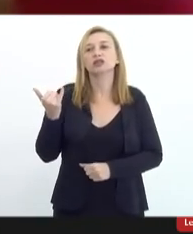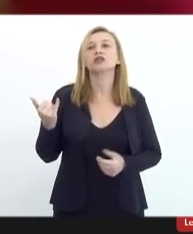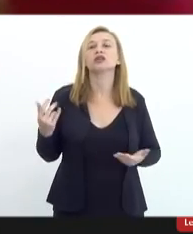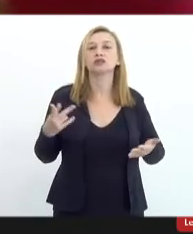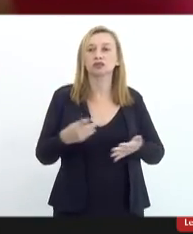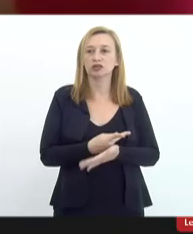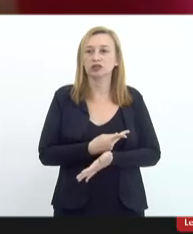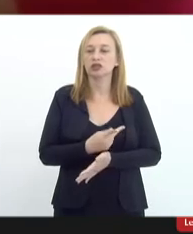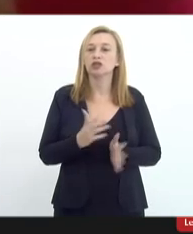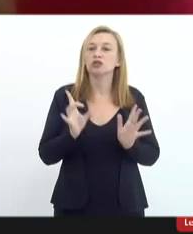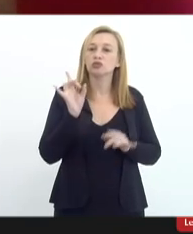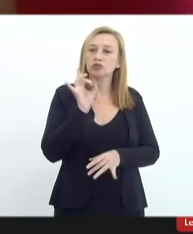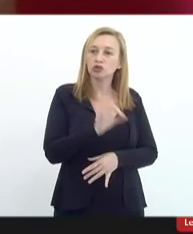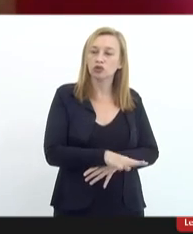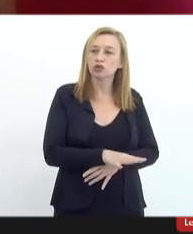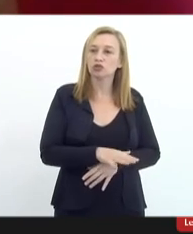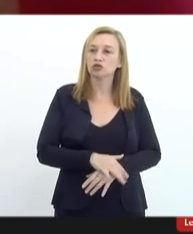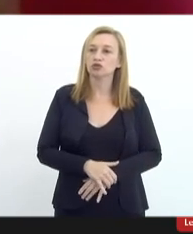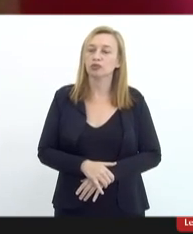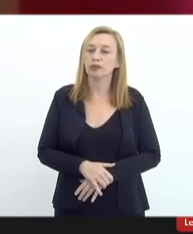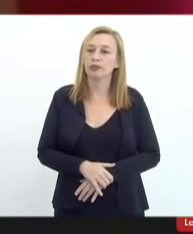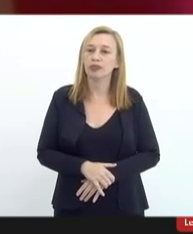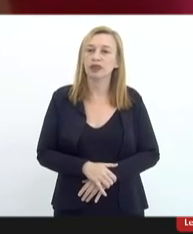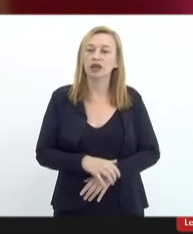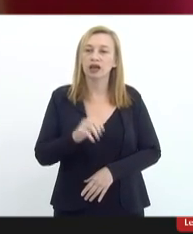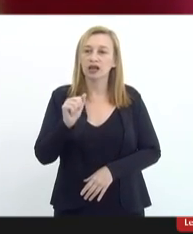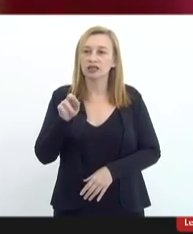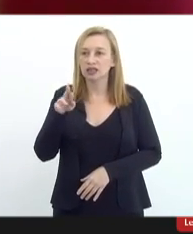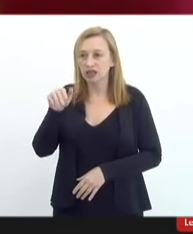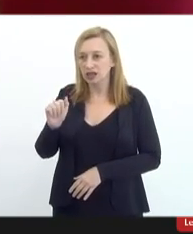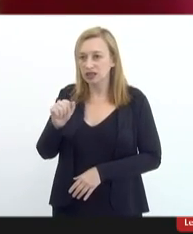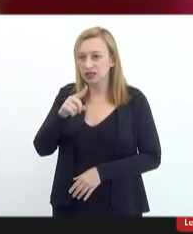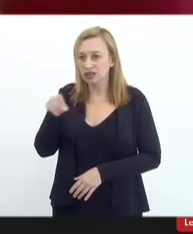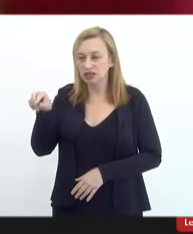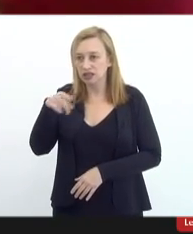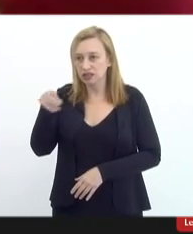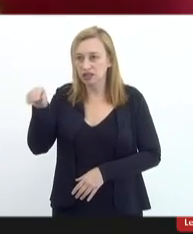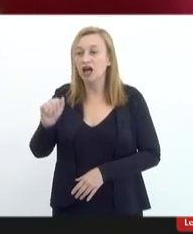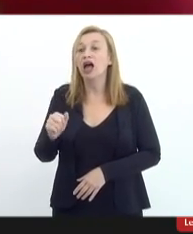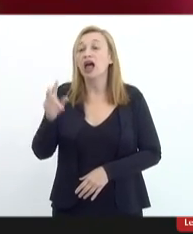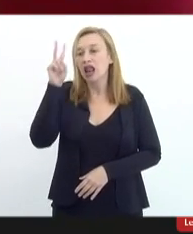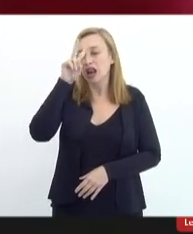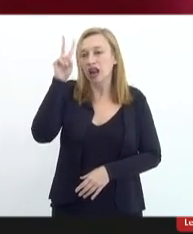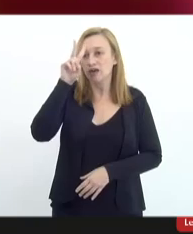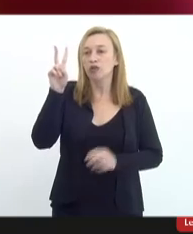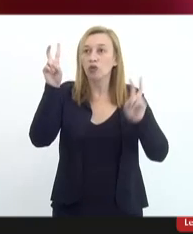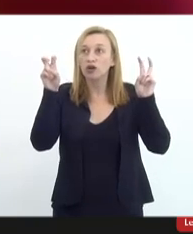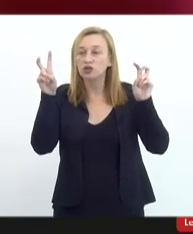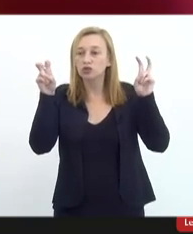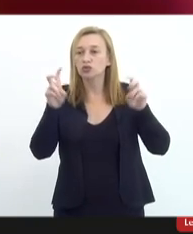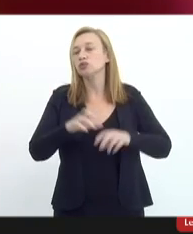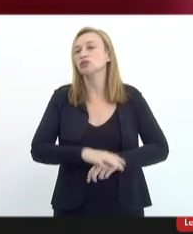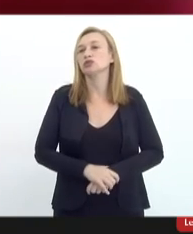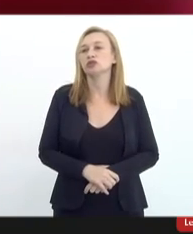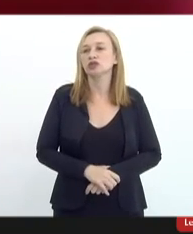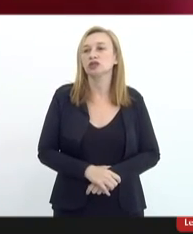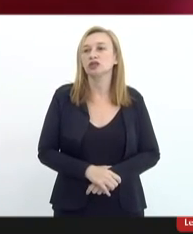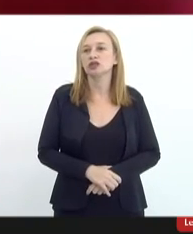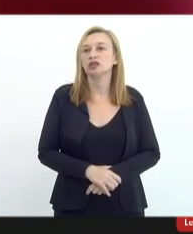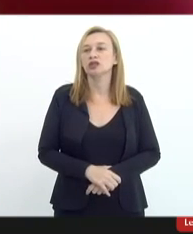realizadas. E, por último, né, a Adriana de Nanã nos lembra aí, né, o quanto a questão